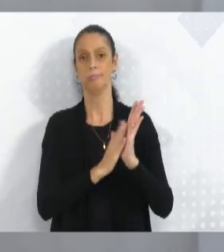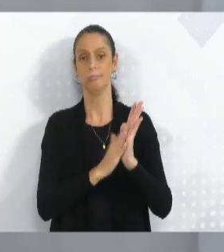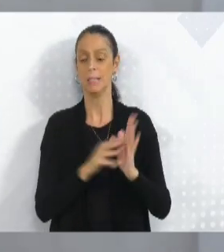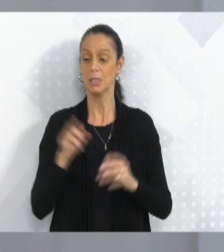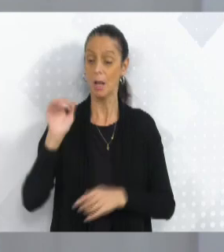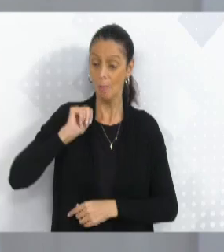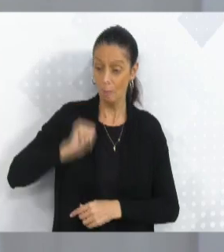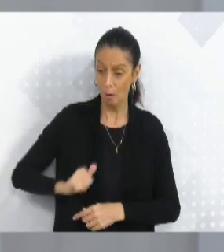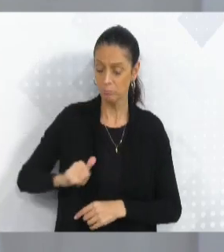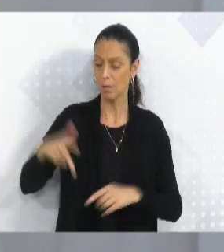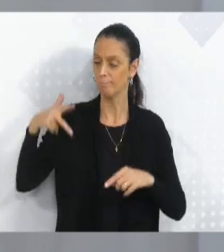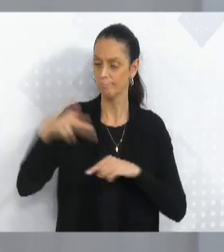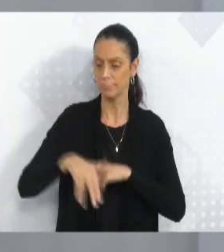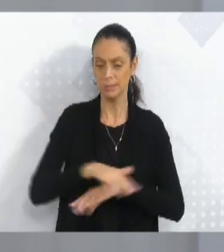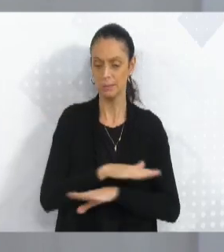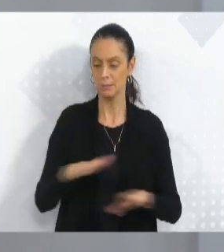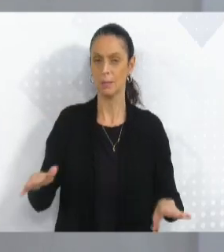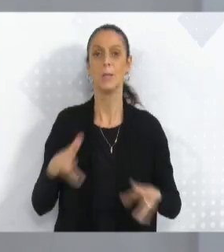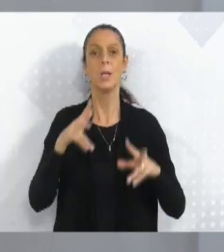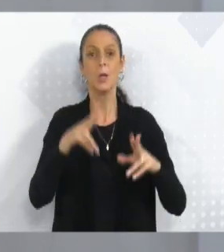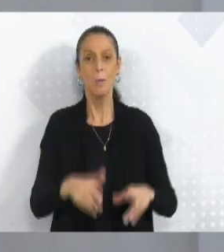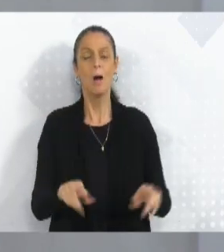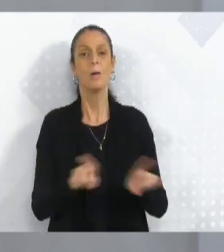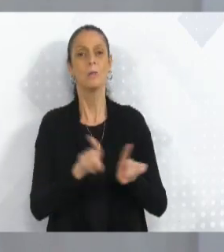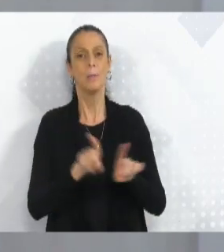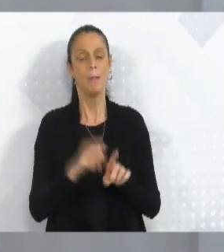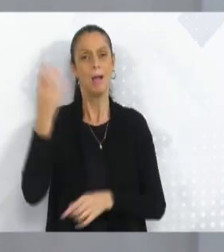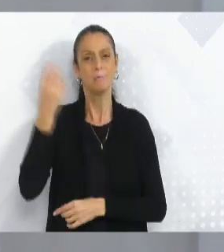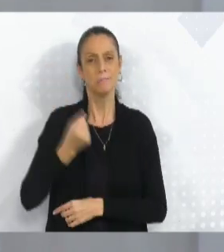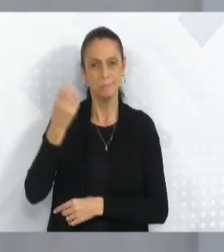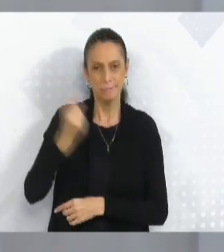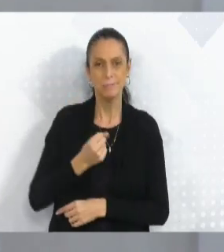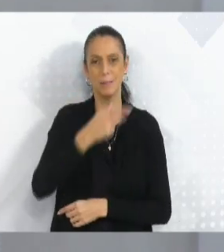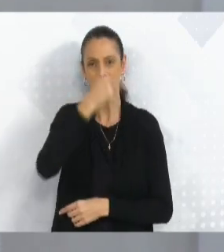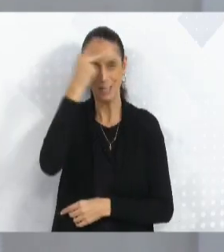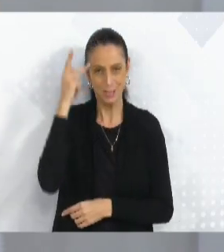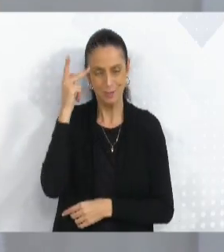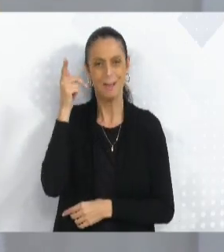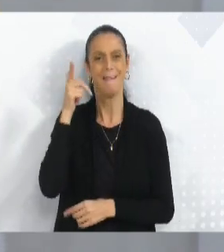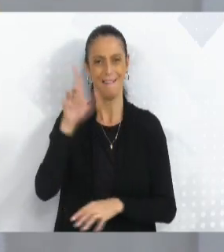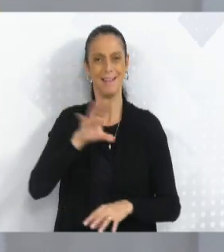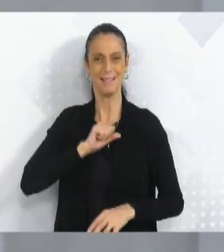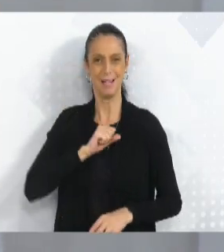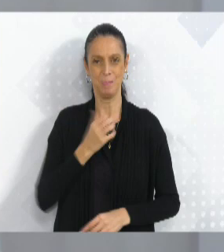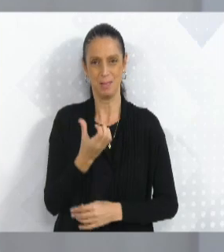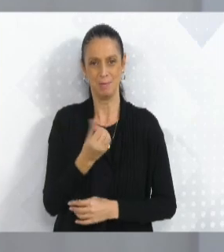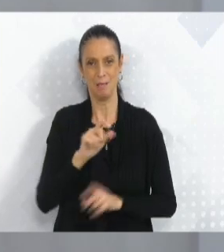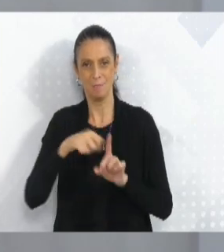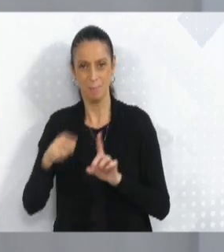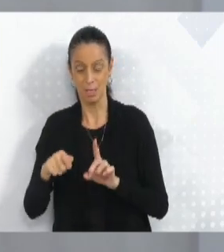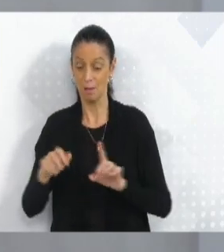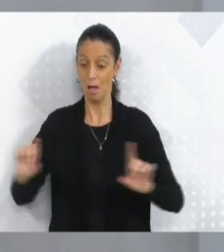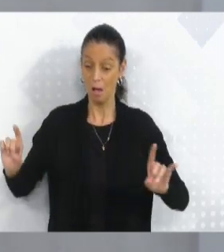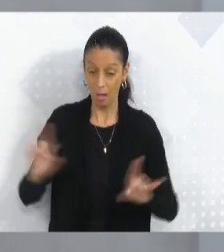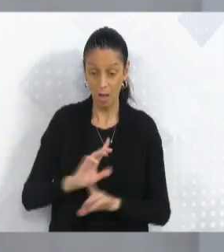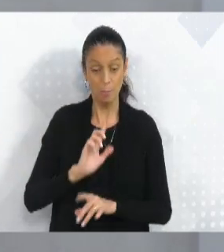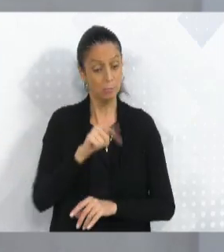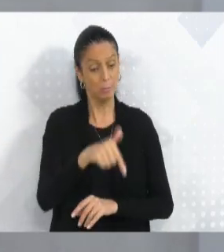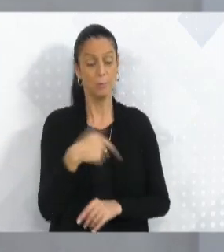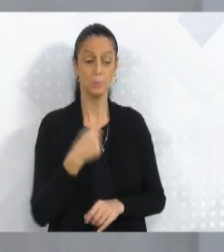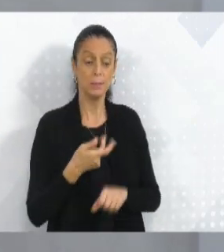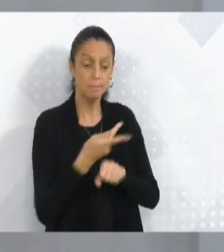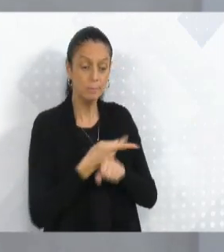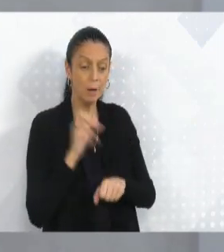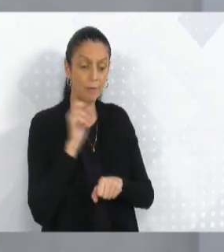bolsas conforme ele encerra o seguro-desemprego dá seis meses para as pessoas trabalhar e se virar depois de seis meses vão ter que ir para Rua trabalhar